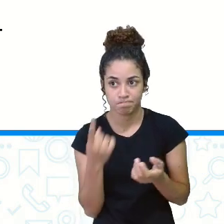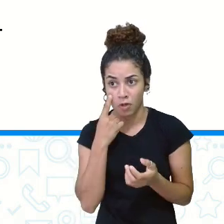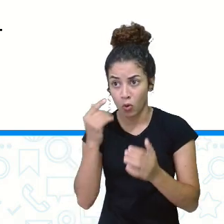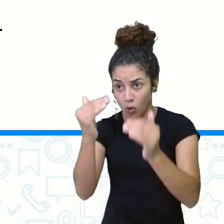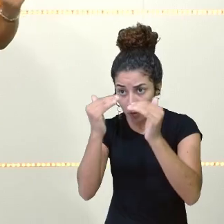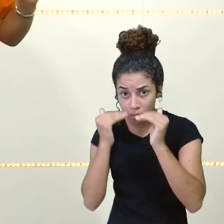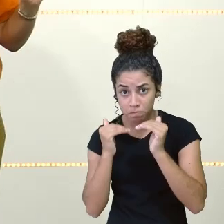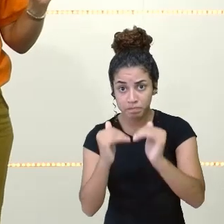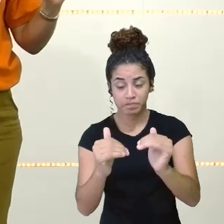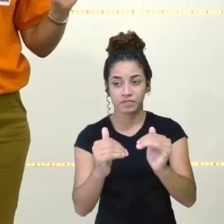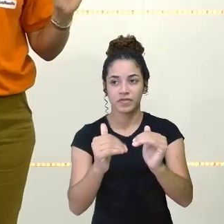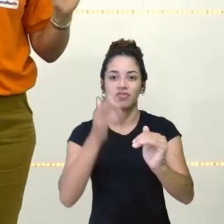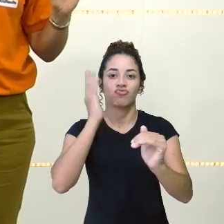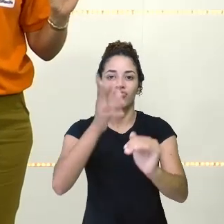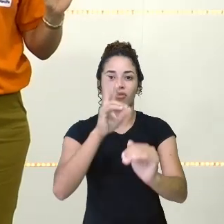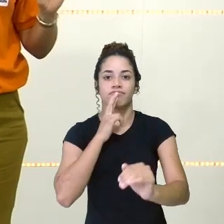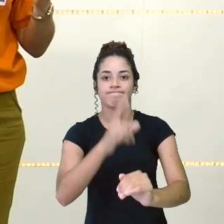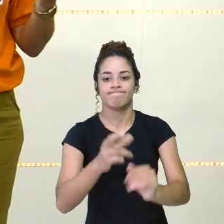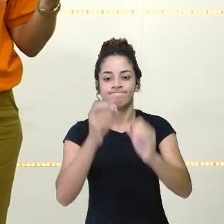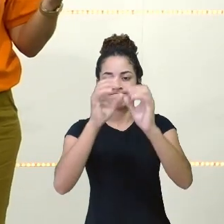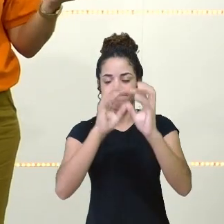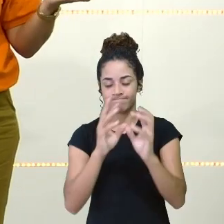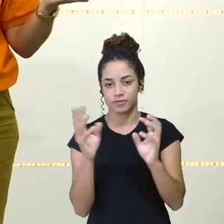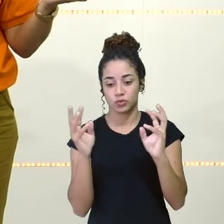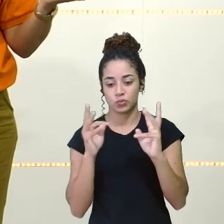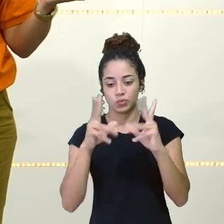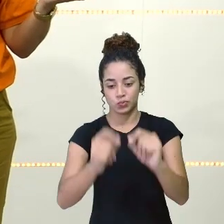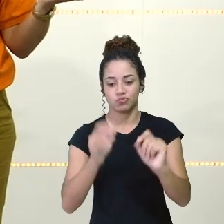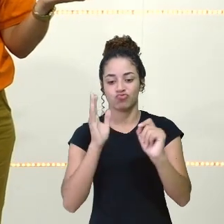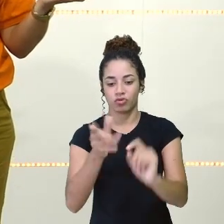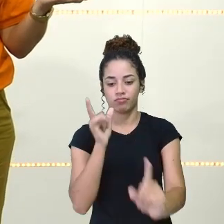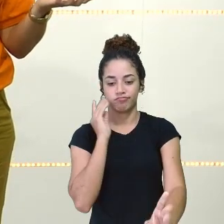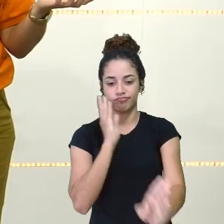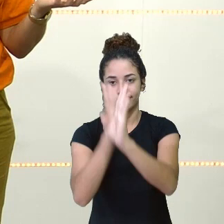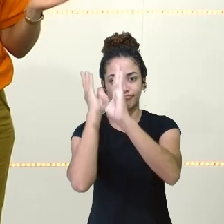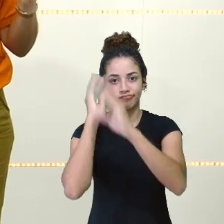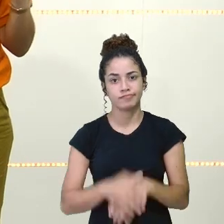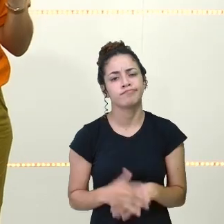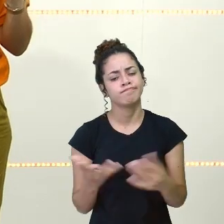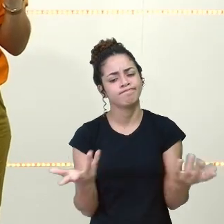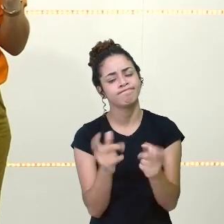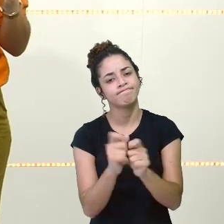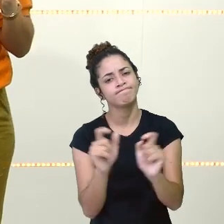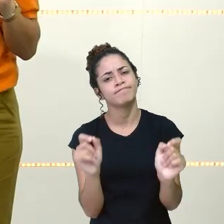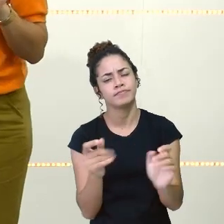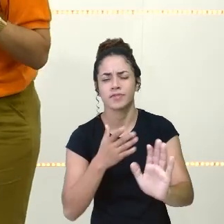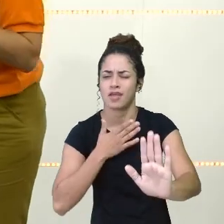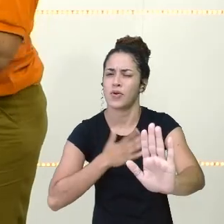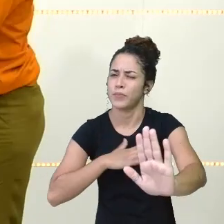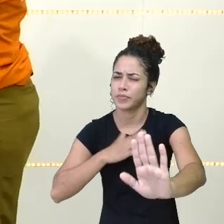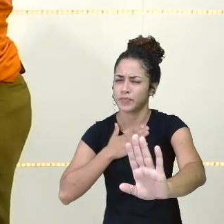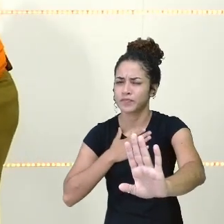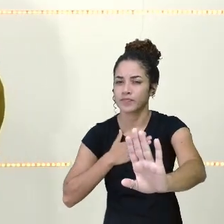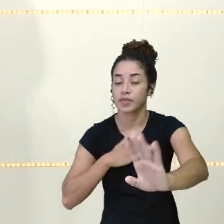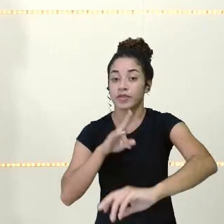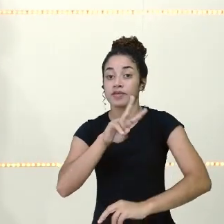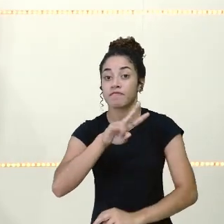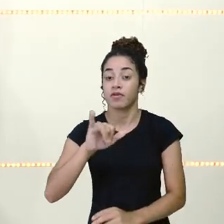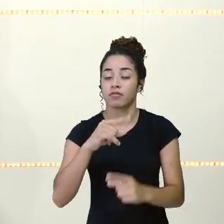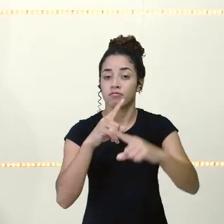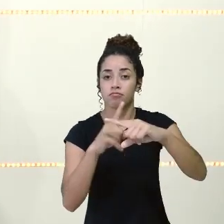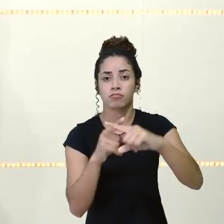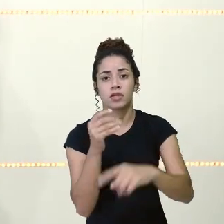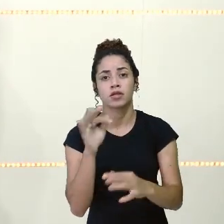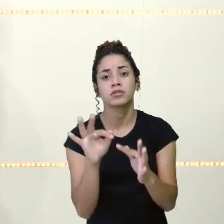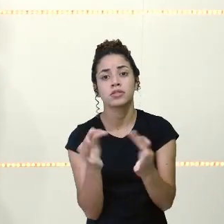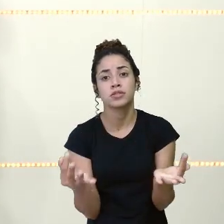Certo. Consegui encontrar o resultado de todos. E agora, professora, eu faço o quê? Calma. Vai fazer uma adição